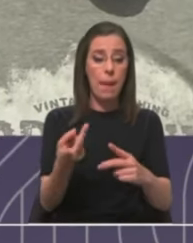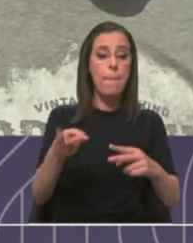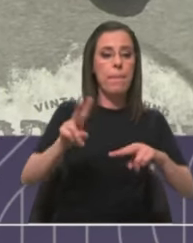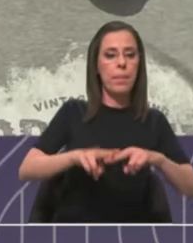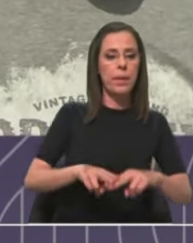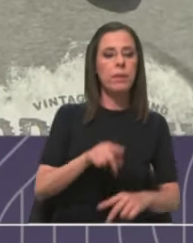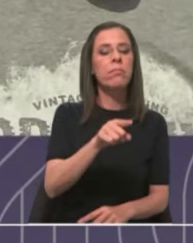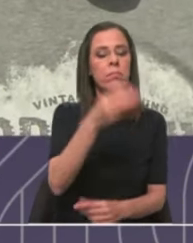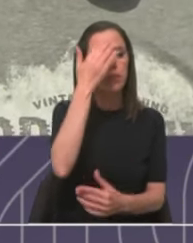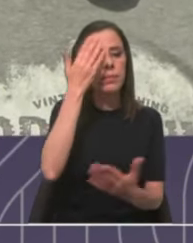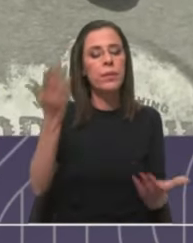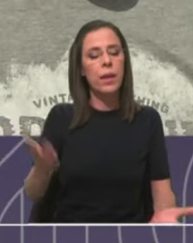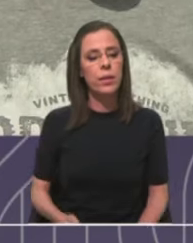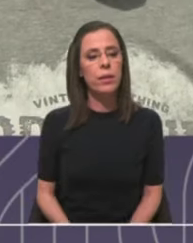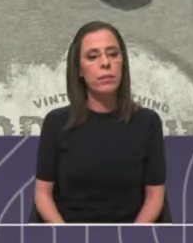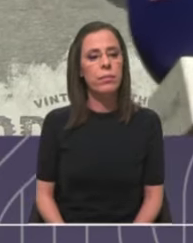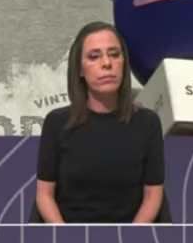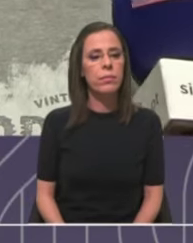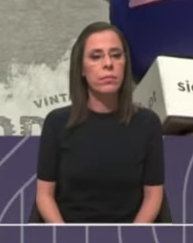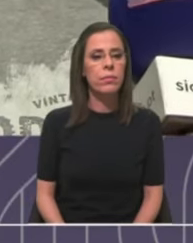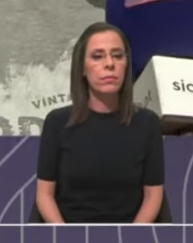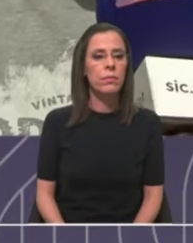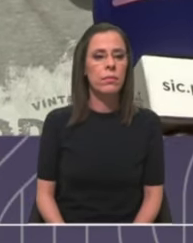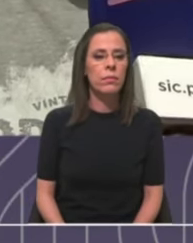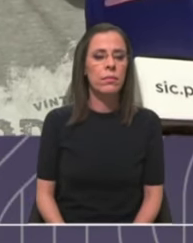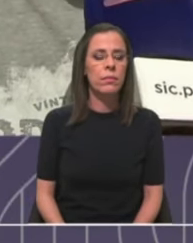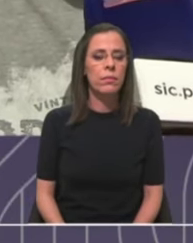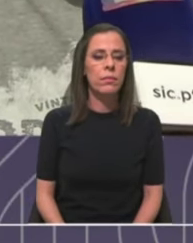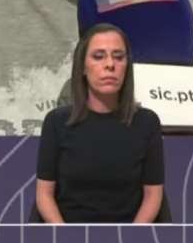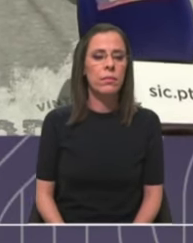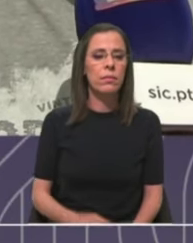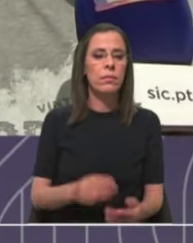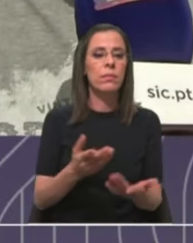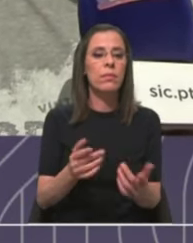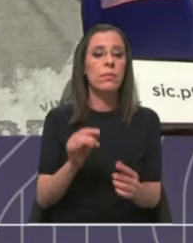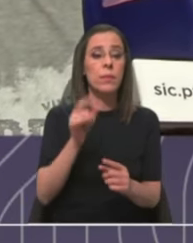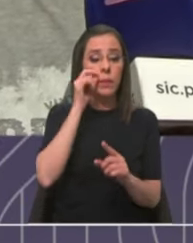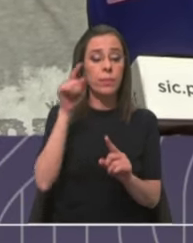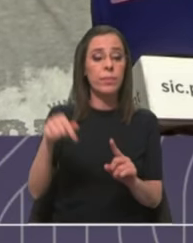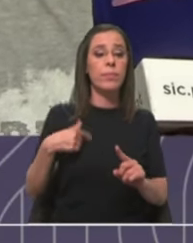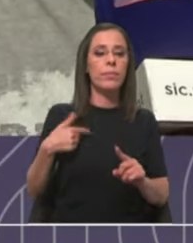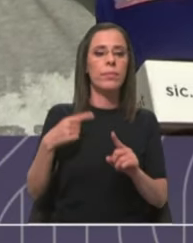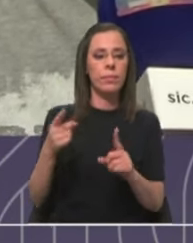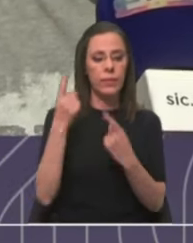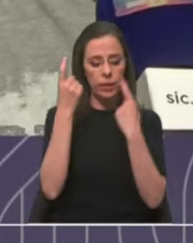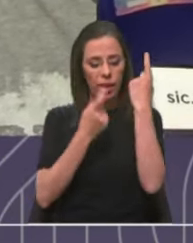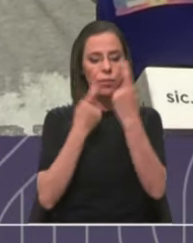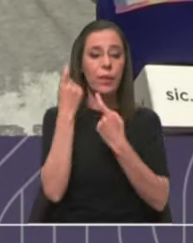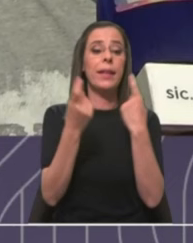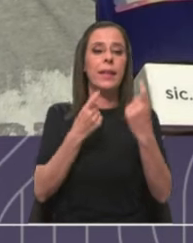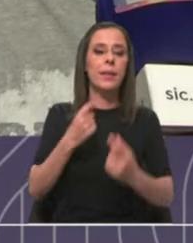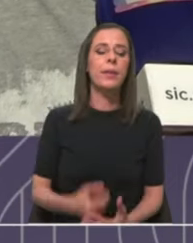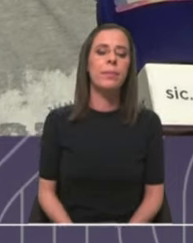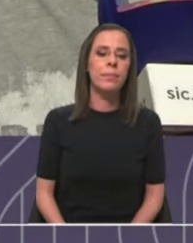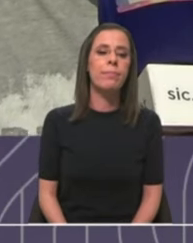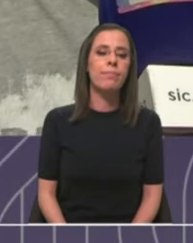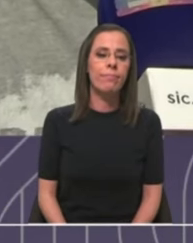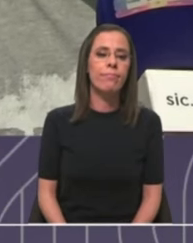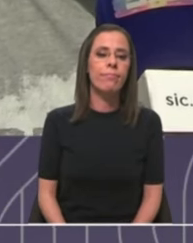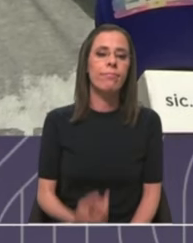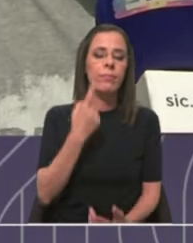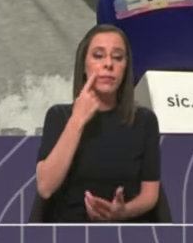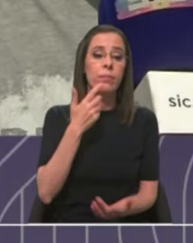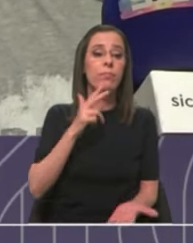o que é que o Carlos achou desta medida? Eu acho que é uma pena para ele refletir e ver